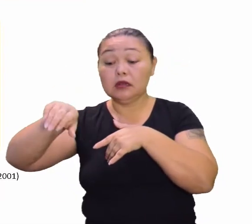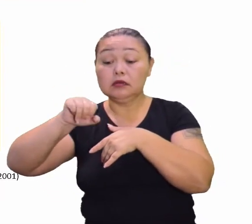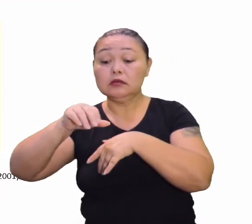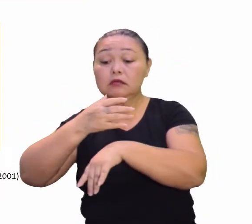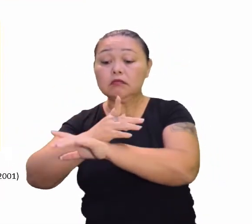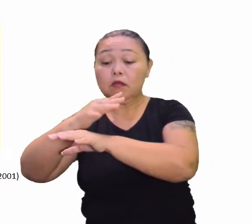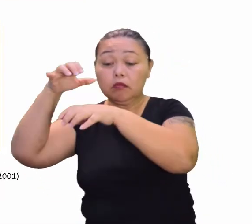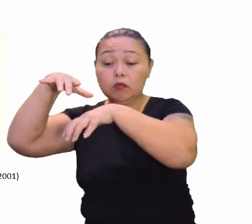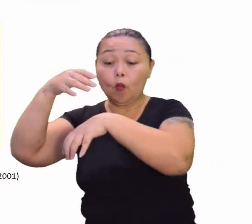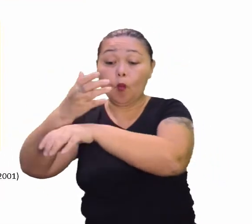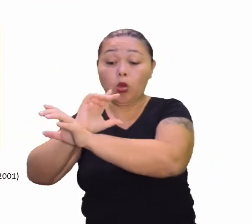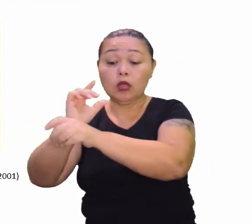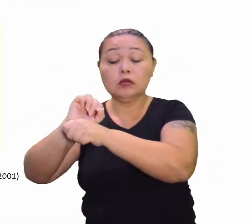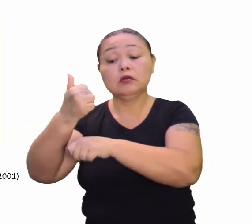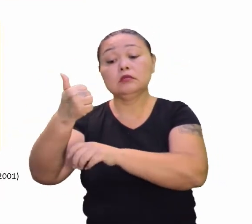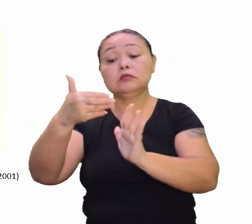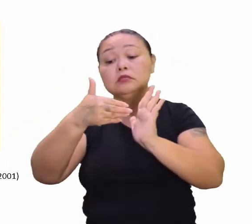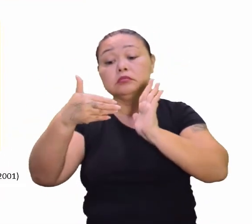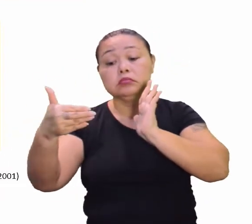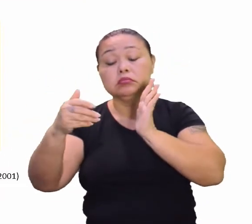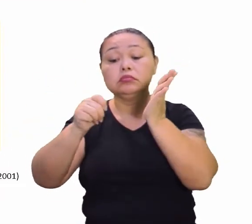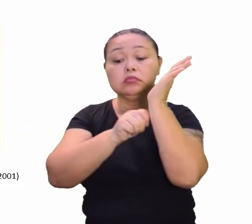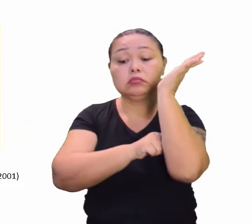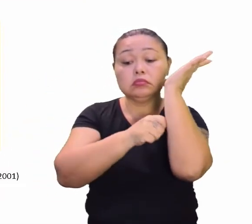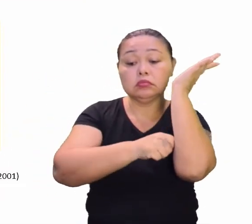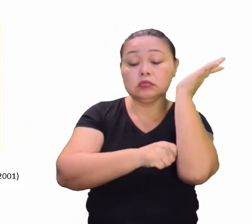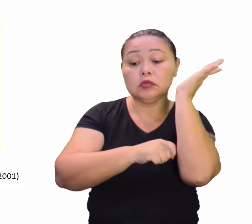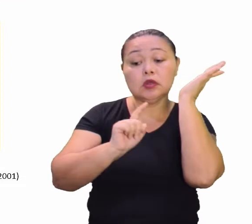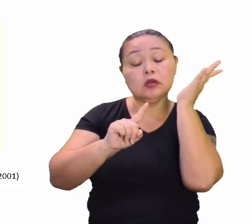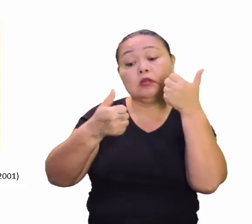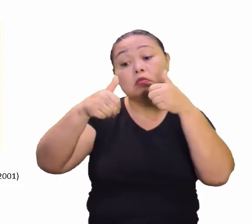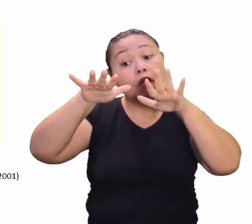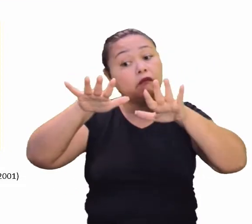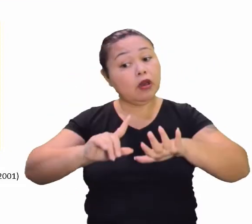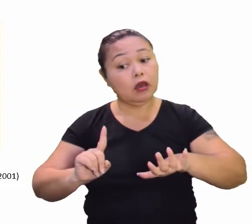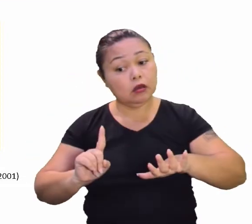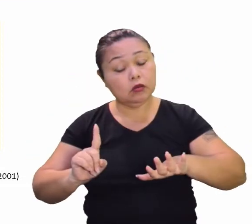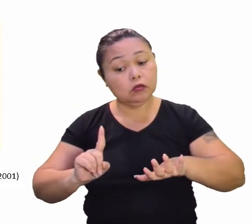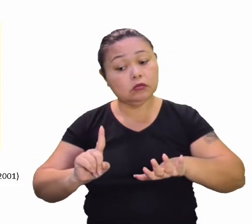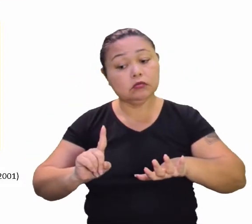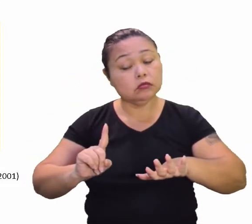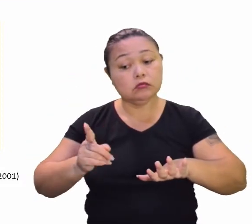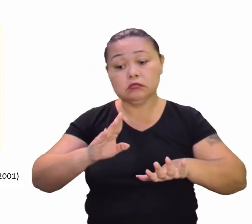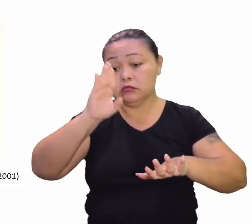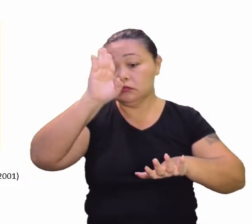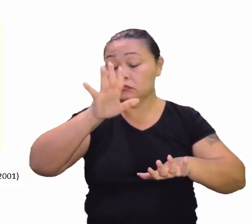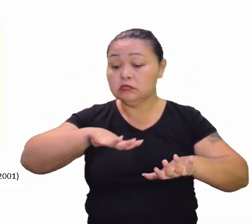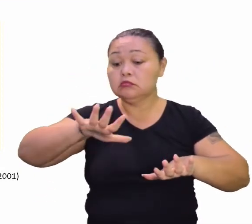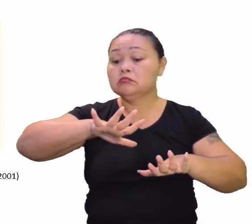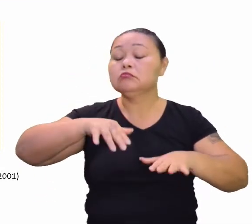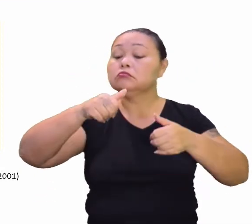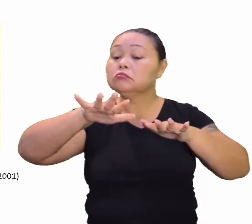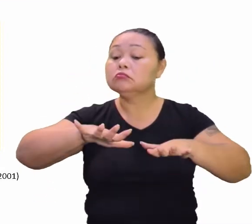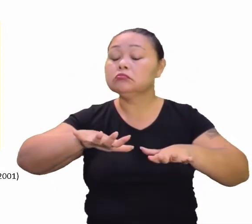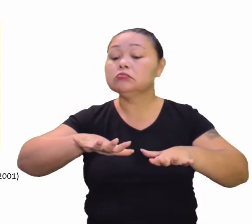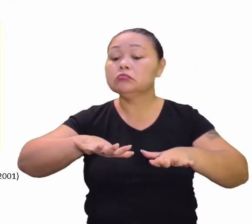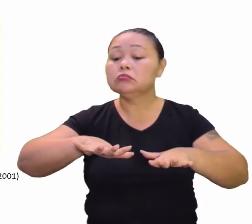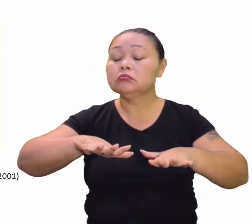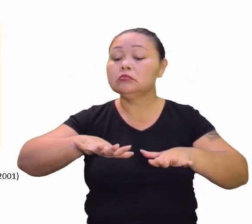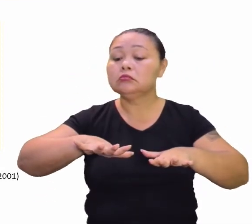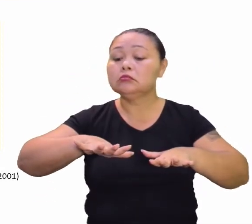seca, que vai acontecer o primeiro ciclo da borracha. Muito que bem. não vai fixar esse brasileiro aqui nessa região. Então, vai